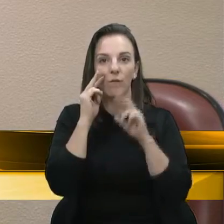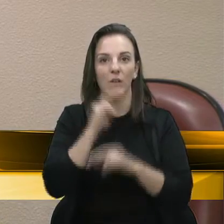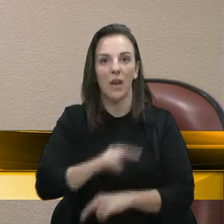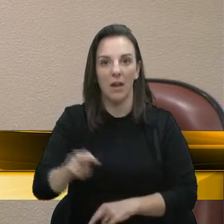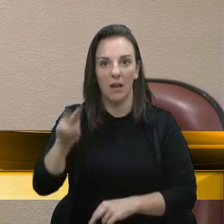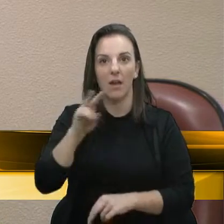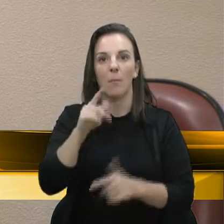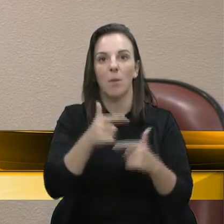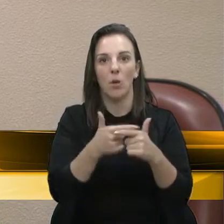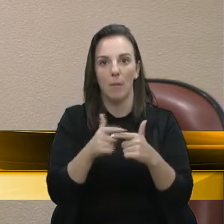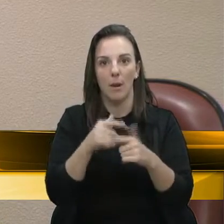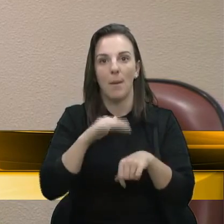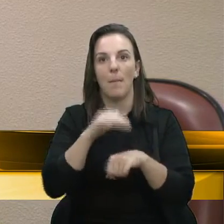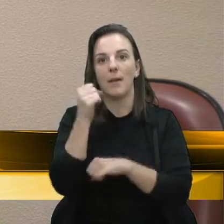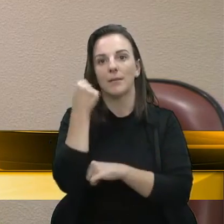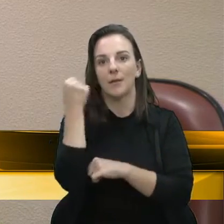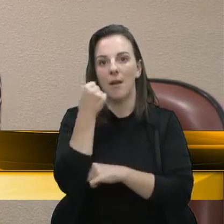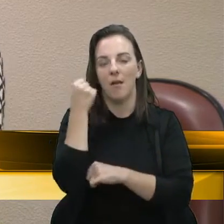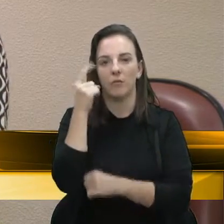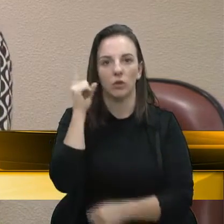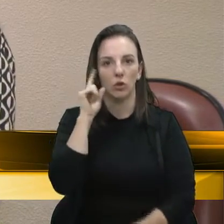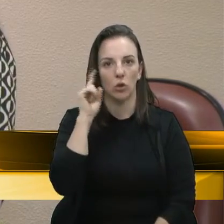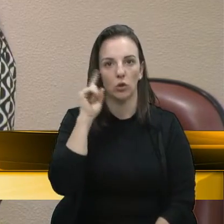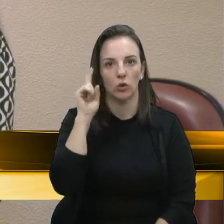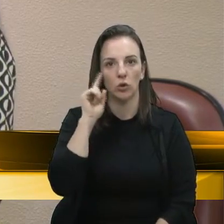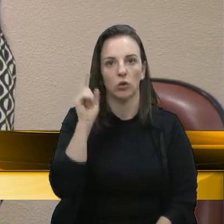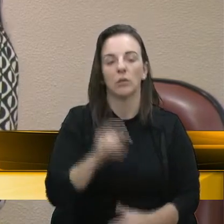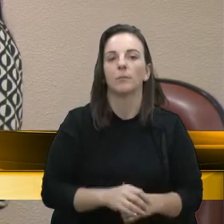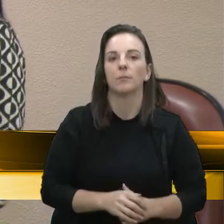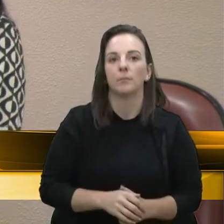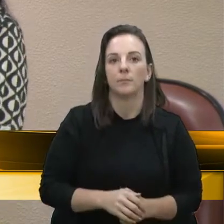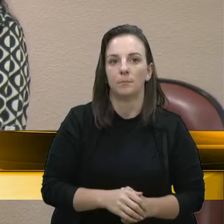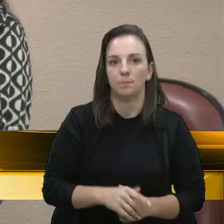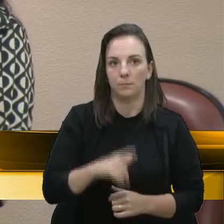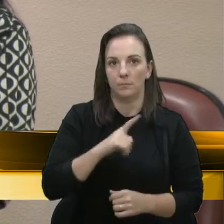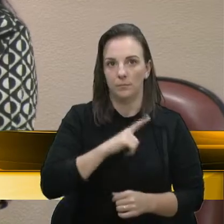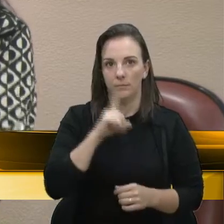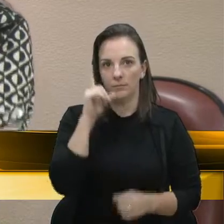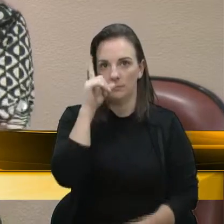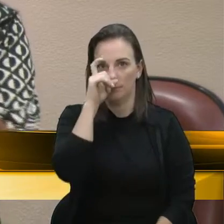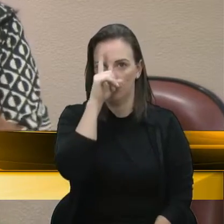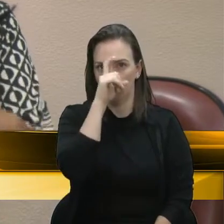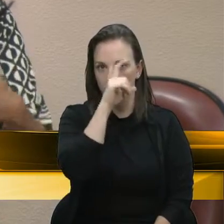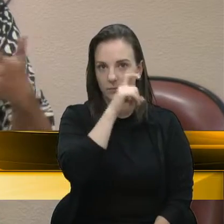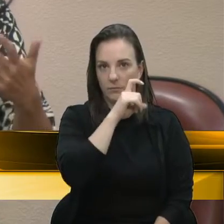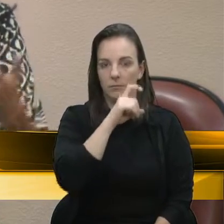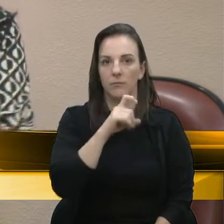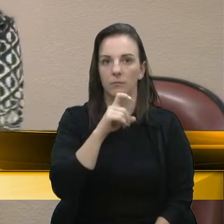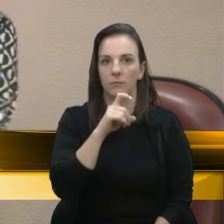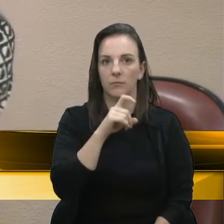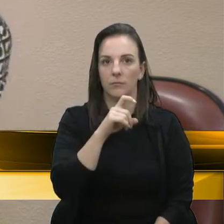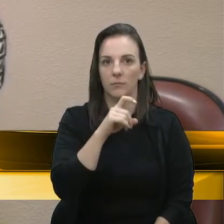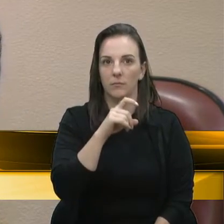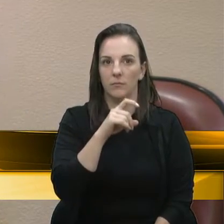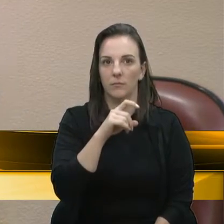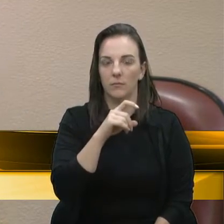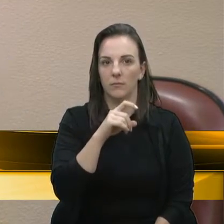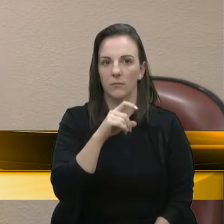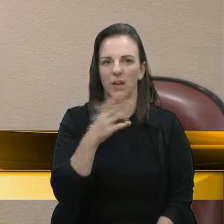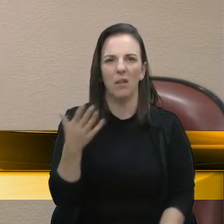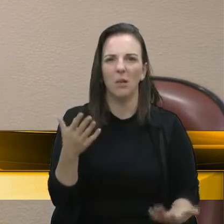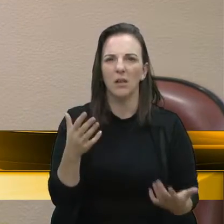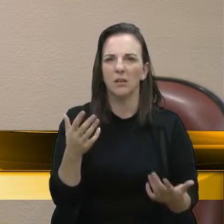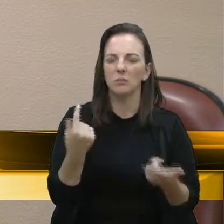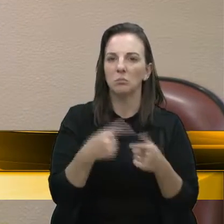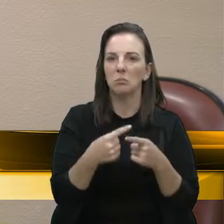lá, vamos seguir. Há dificuldades, inclusive, e alguém pode estar questionando, pois então, mas por que não compram, né, cilindros